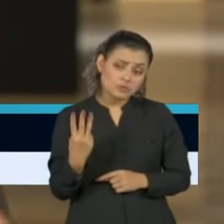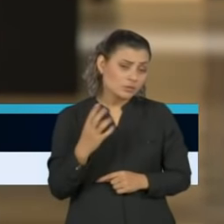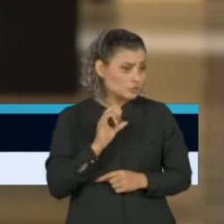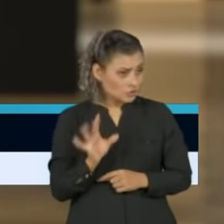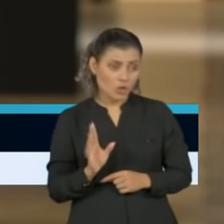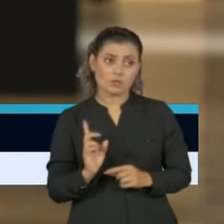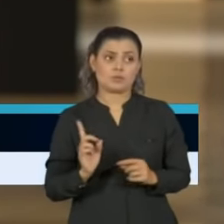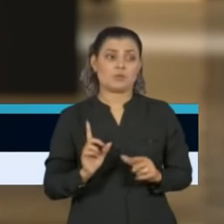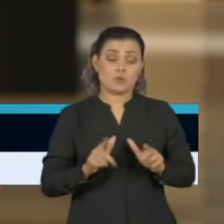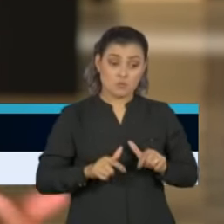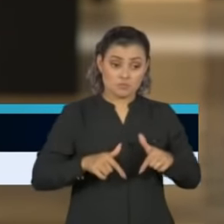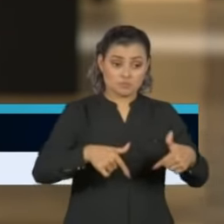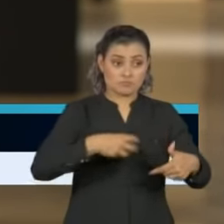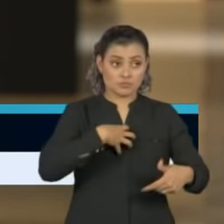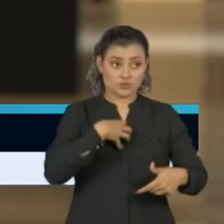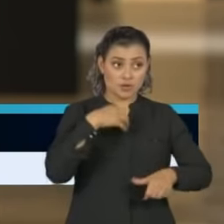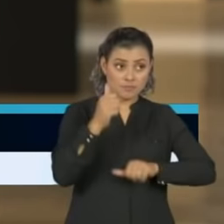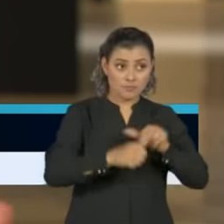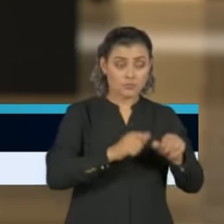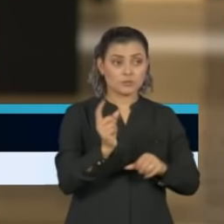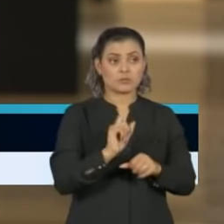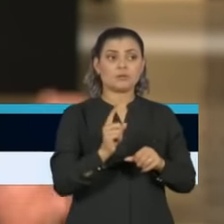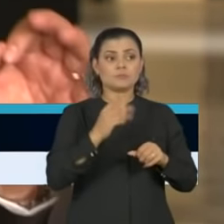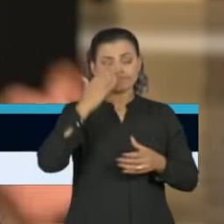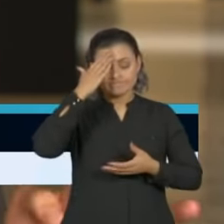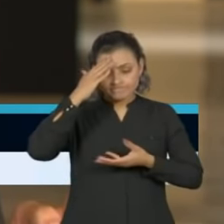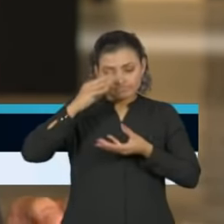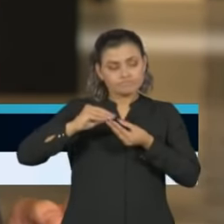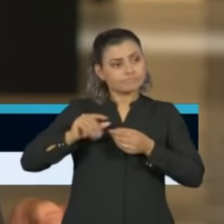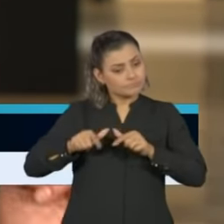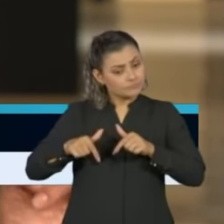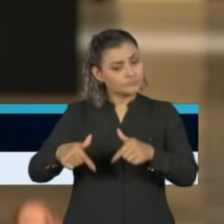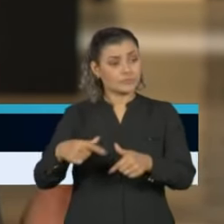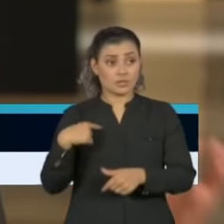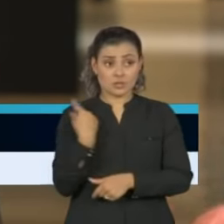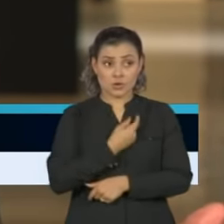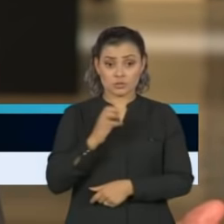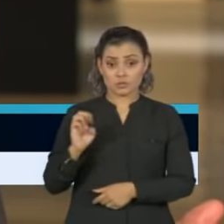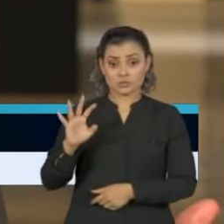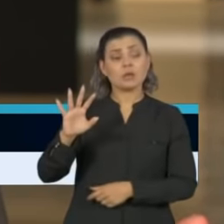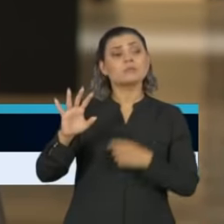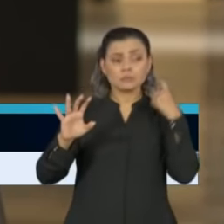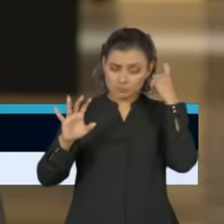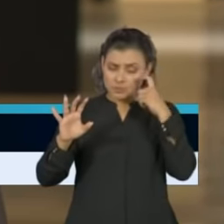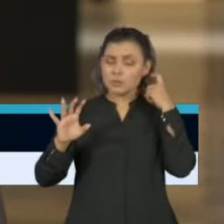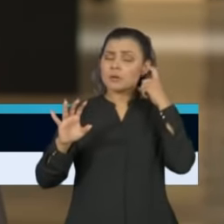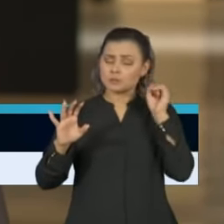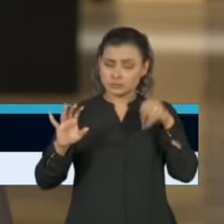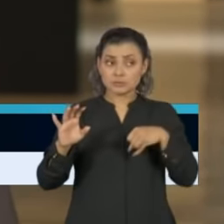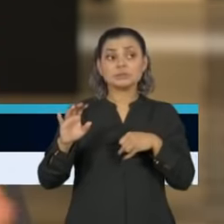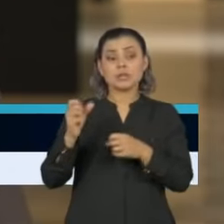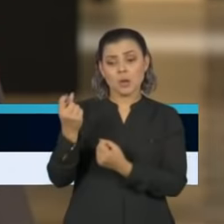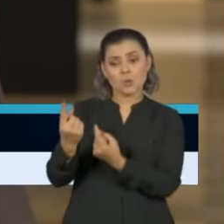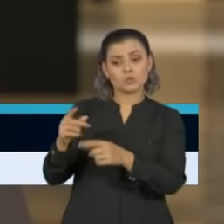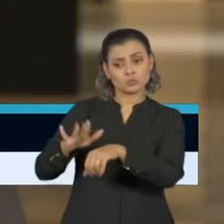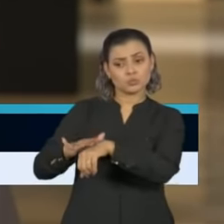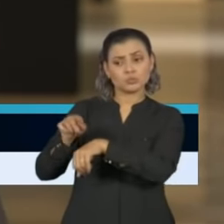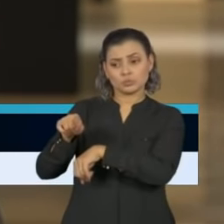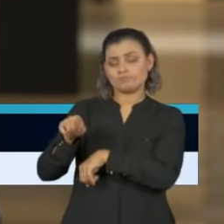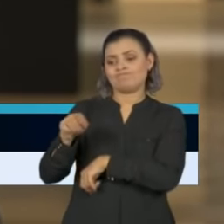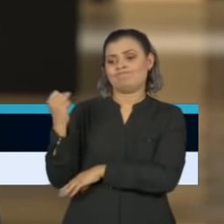muda a postura do Estado em relação ao entendimento disto. O Estado está tão preocupado com os doentes graves que